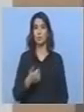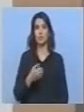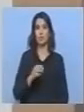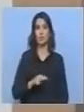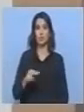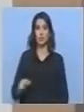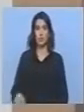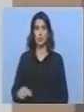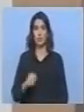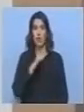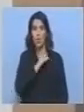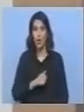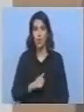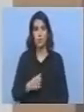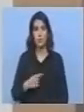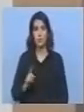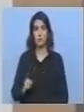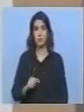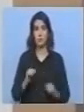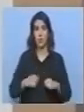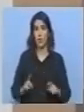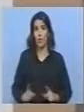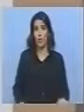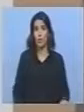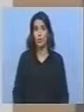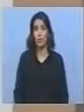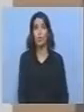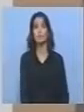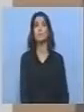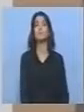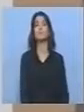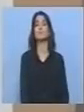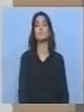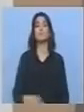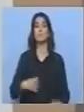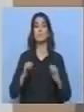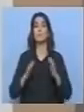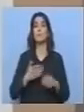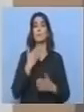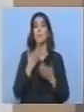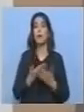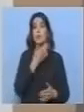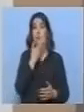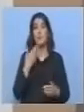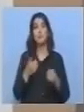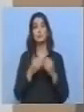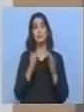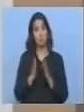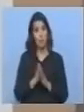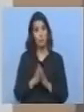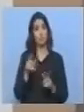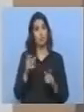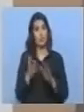Concorda? Não concordo. Não concordo. Eu concordo que nós temos que ter condições para que todos venham para a